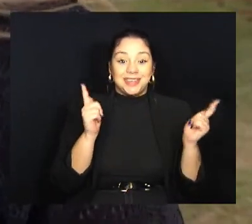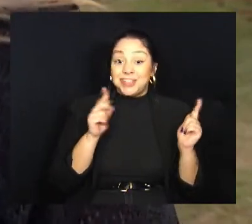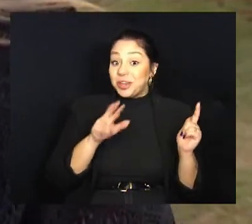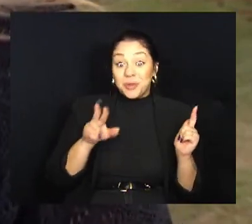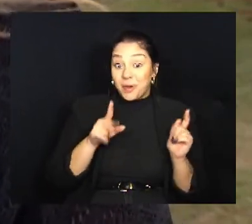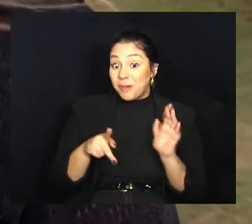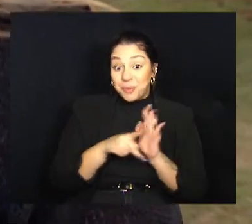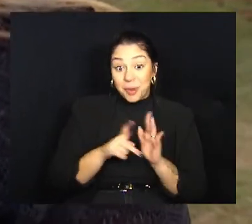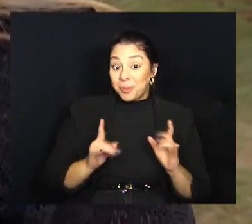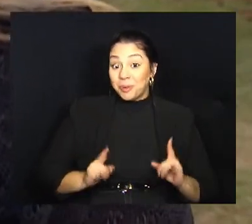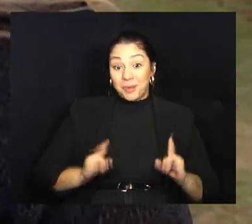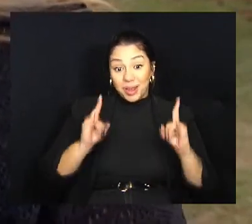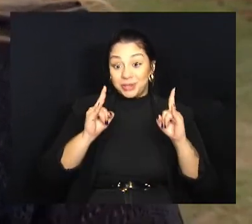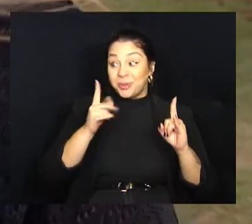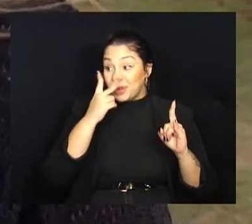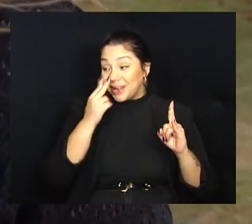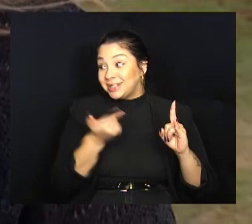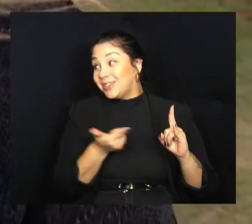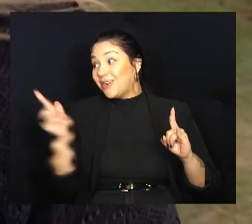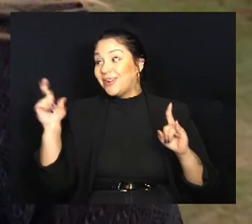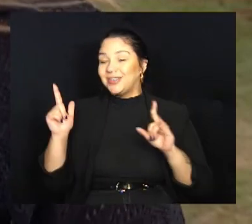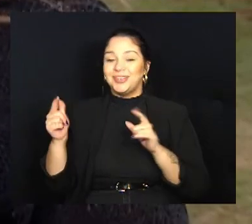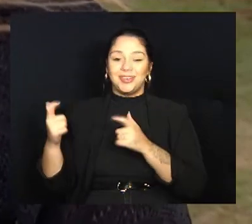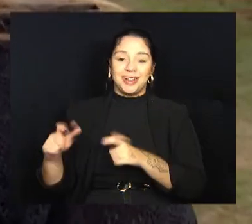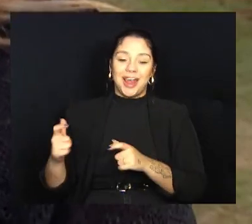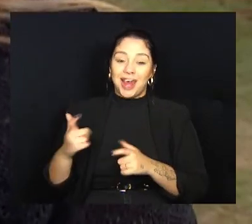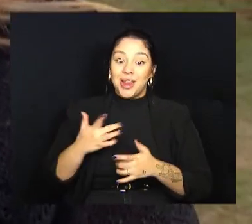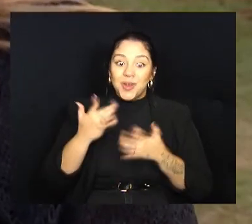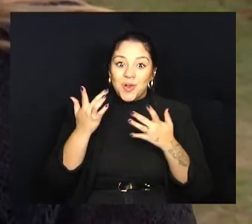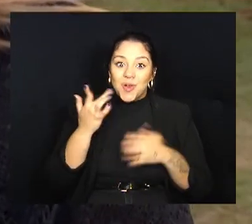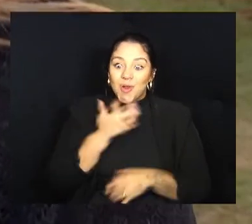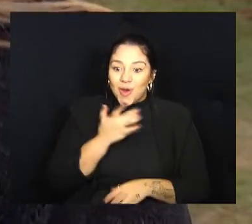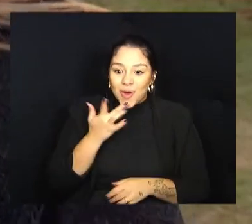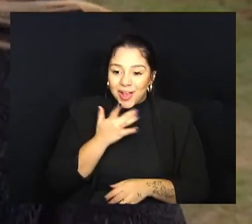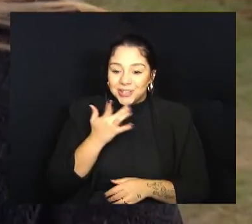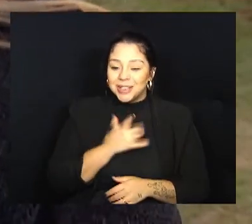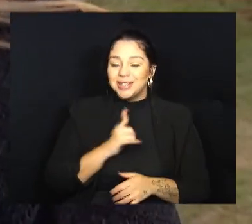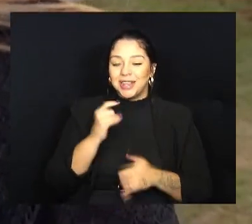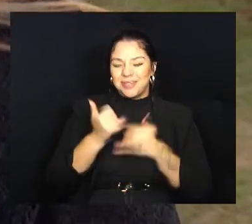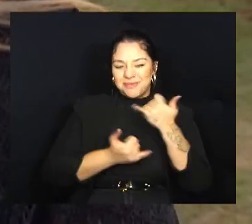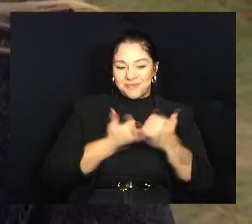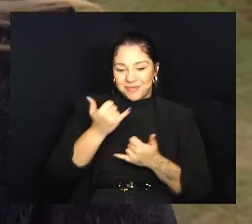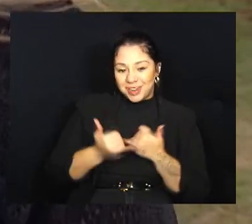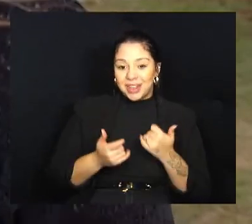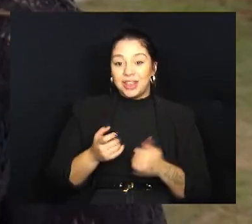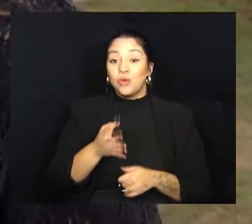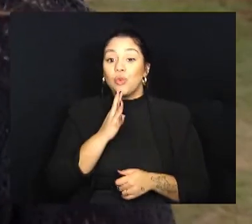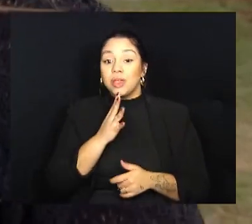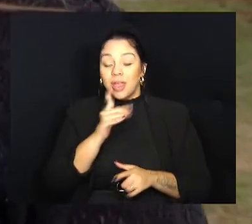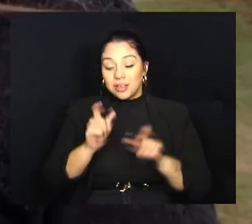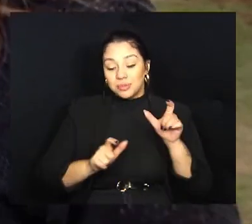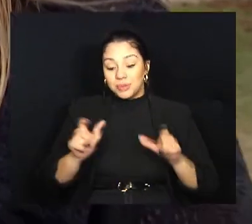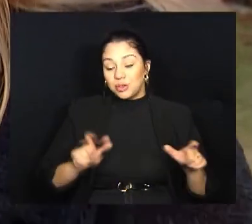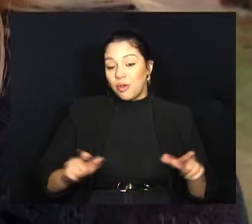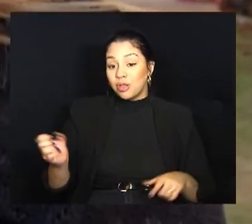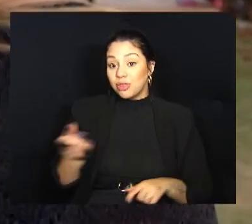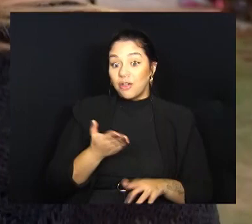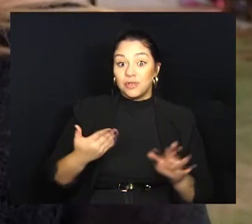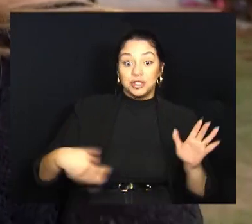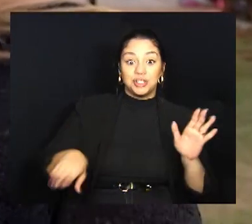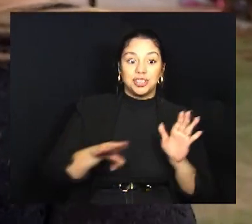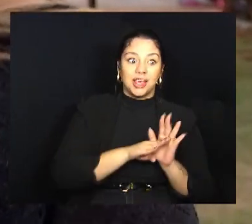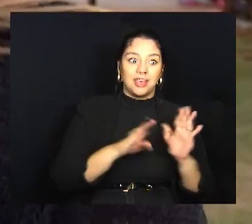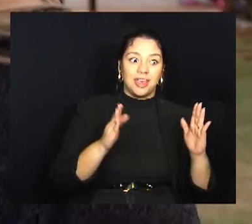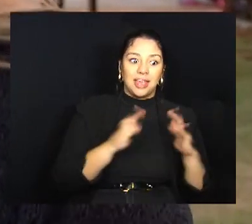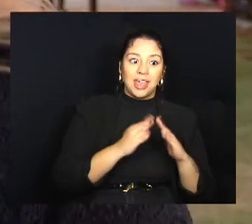condomínio, inclusive, porque eles gostam tanto que eles brincam, se divertem, conhecem amiguinhos novos e chegam em casa contando,